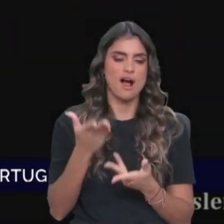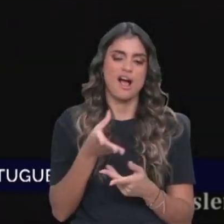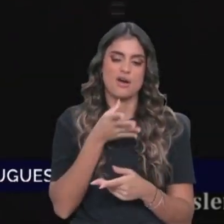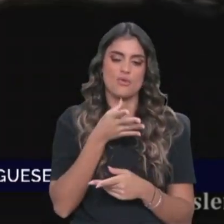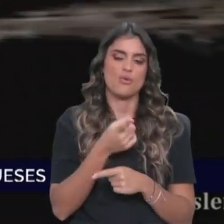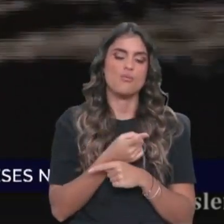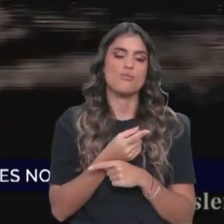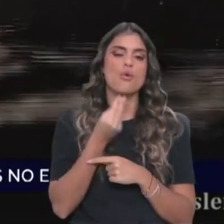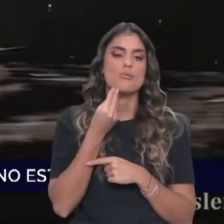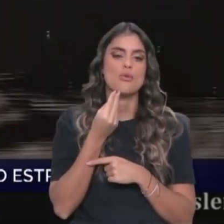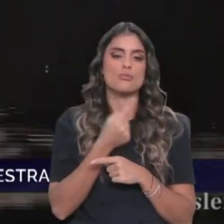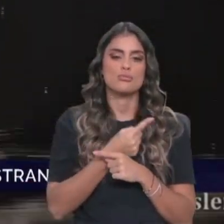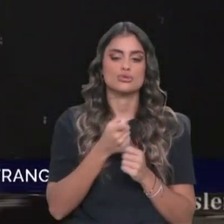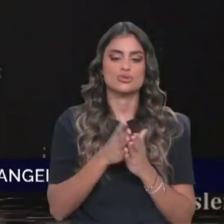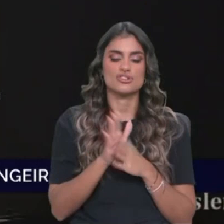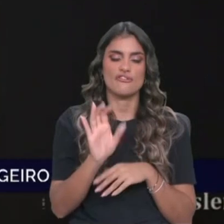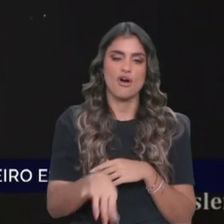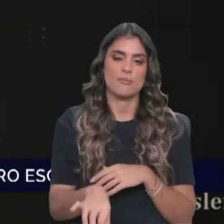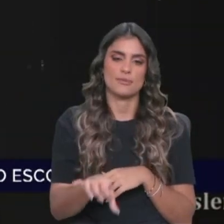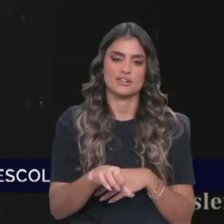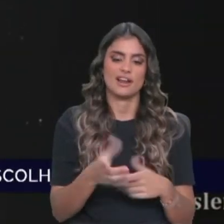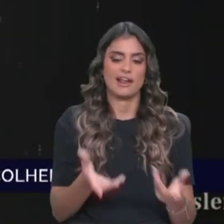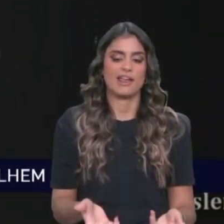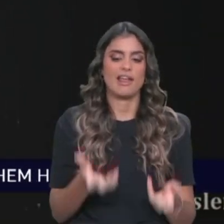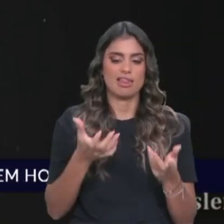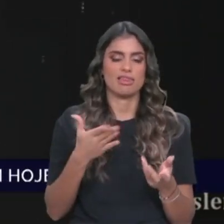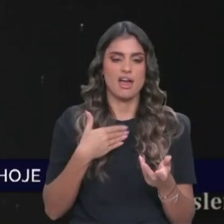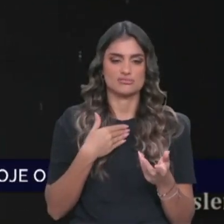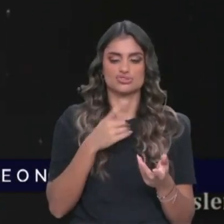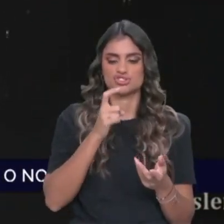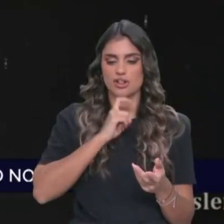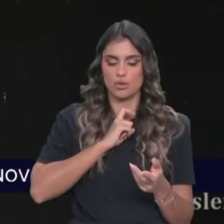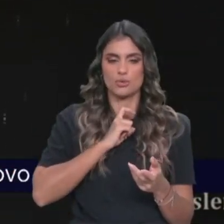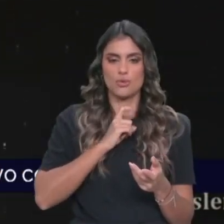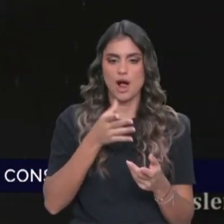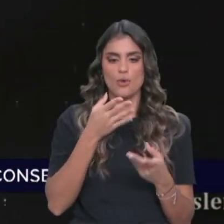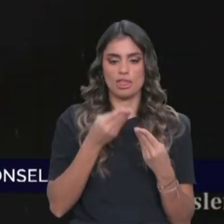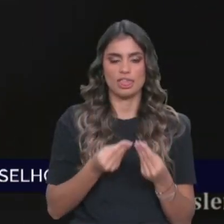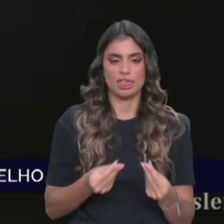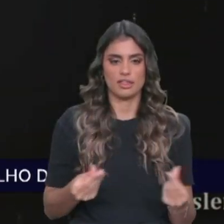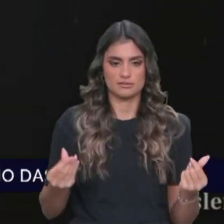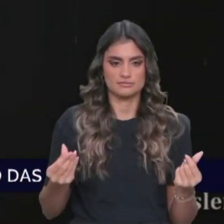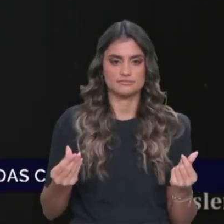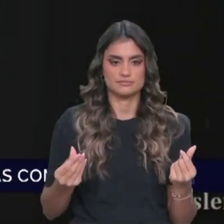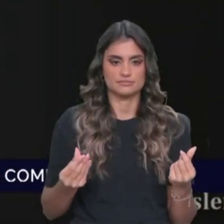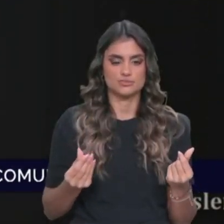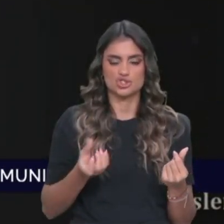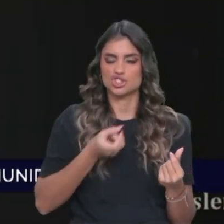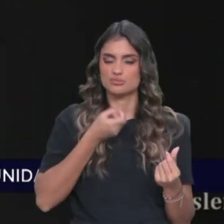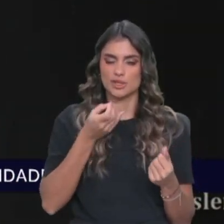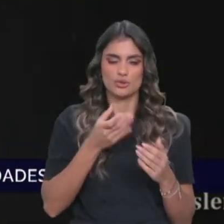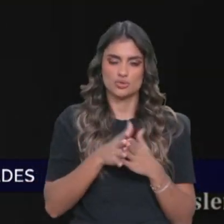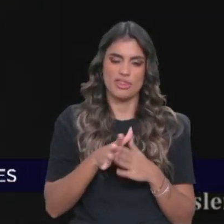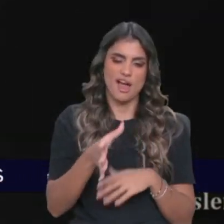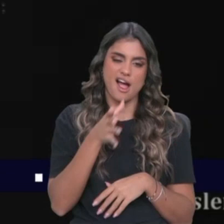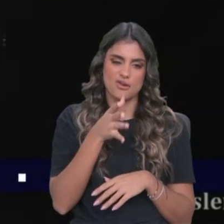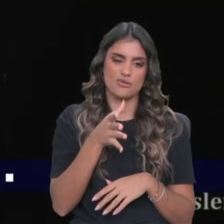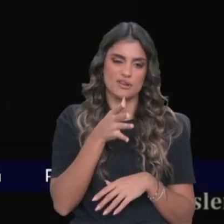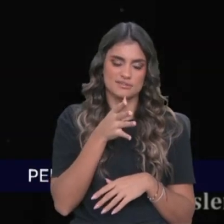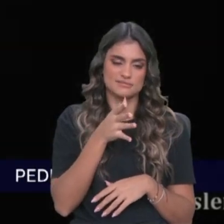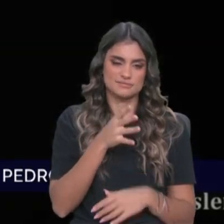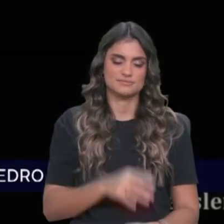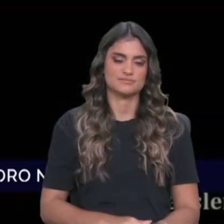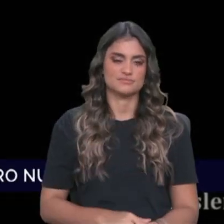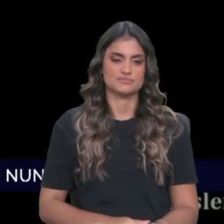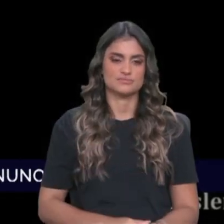porque todos os meios que nós conhecemos para aquecer gelo, para se tornar água líquida, não explicam toda aquela água. Mas lá está.